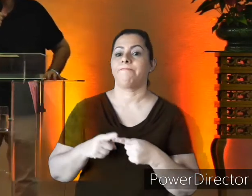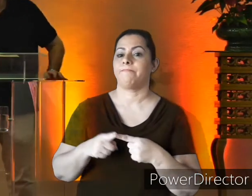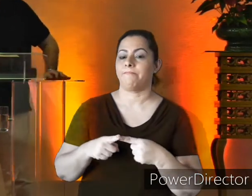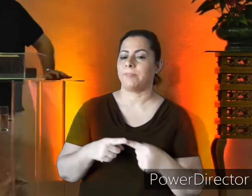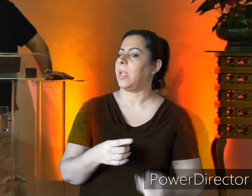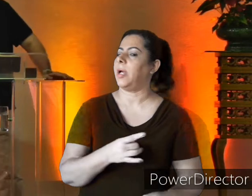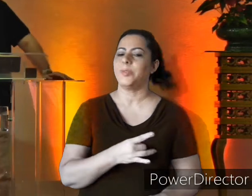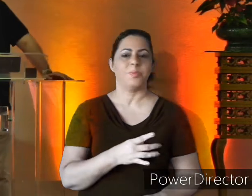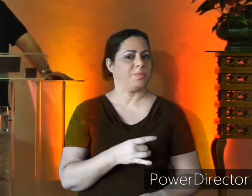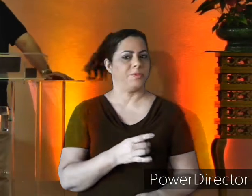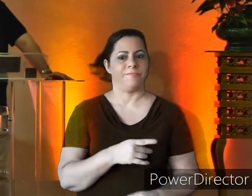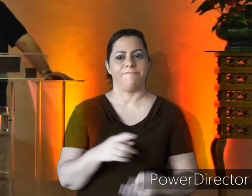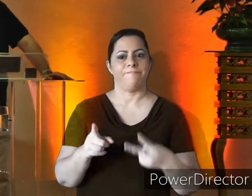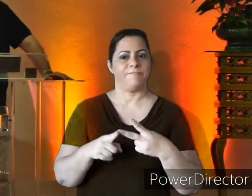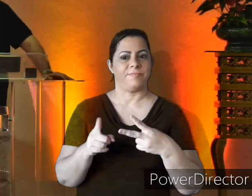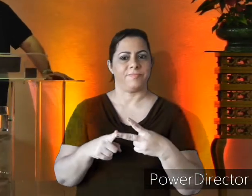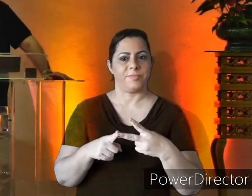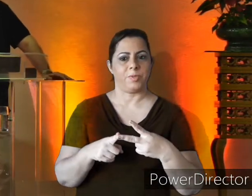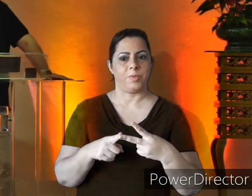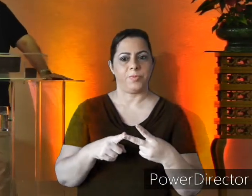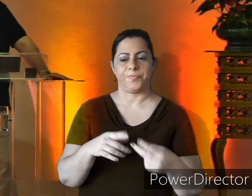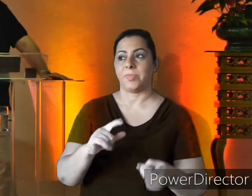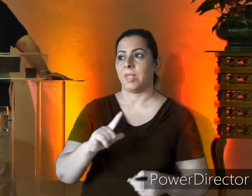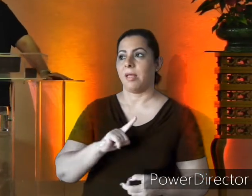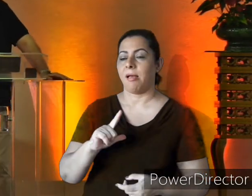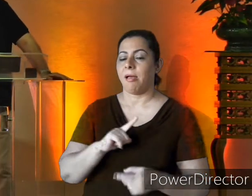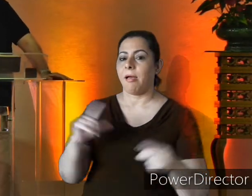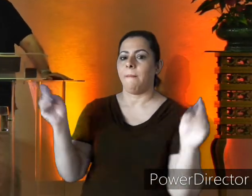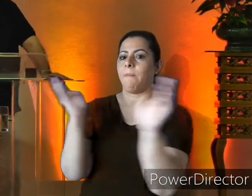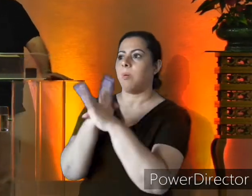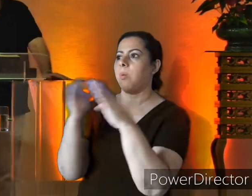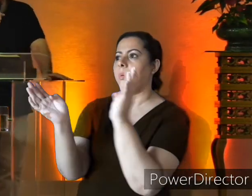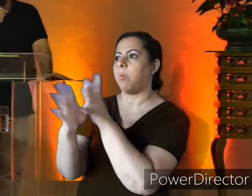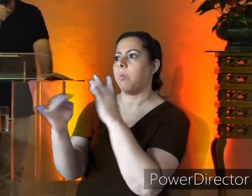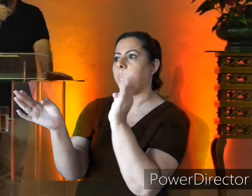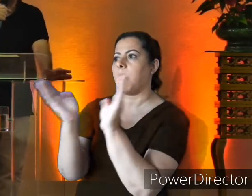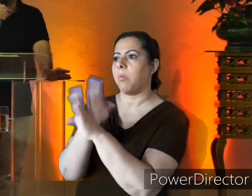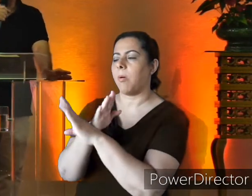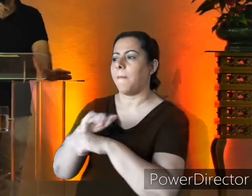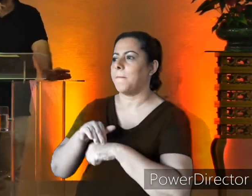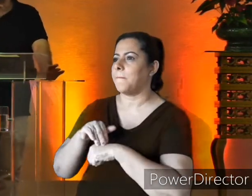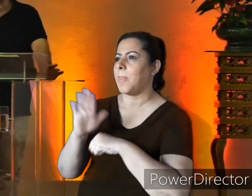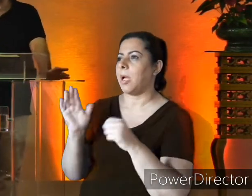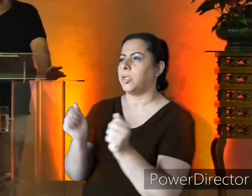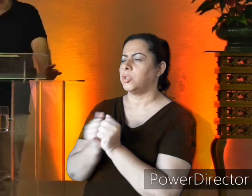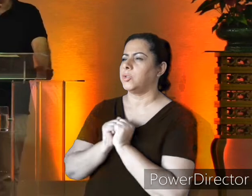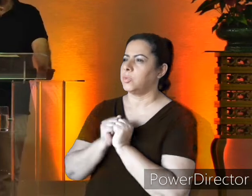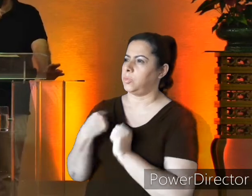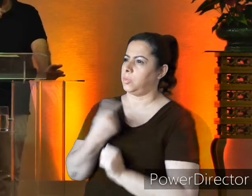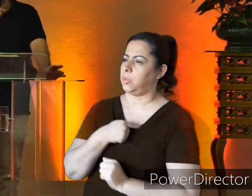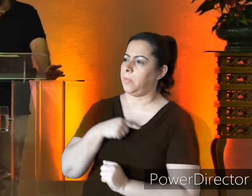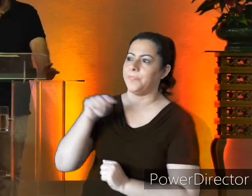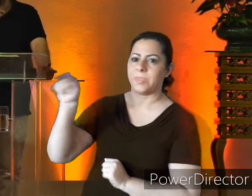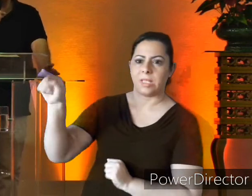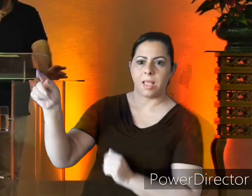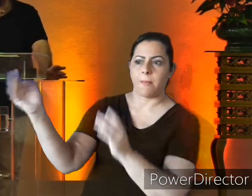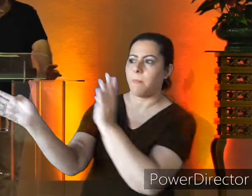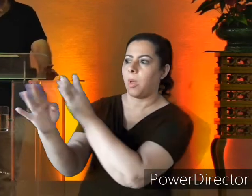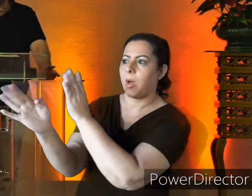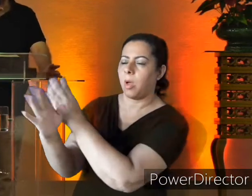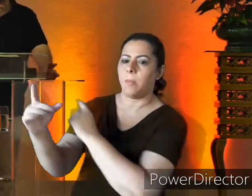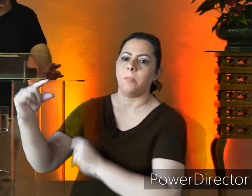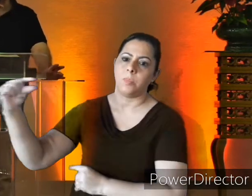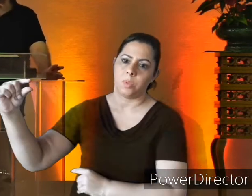estão com eles. Então, mais uma vez, a Bíblia mostra a realidade da guerra espiritual, a realidade